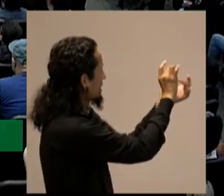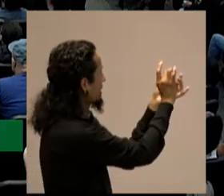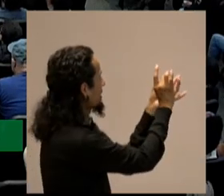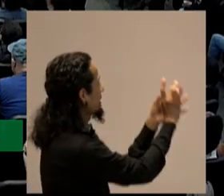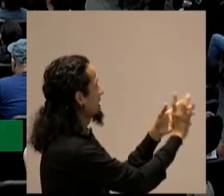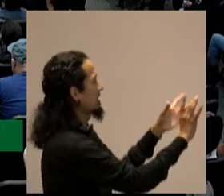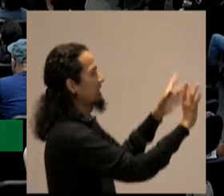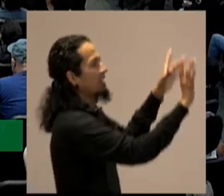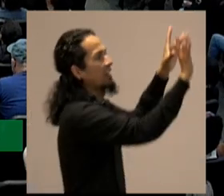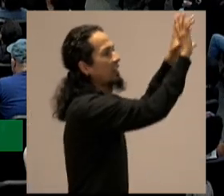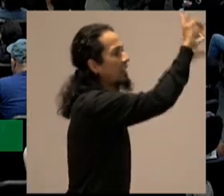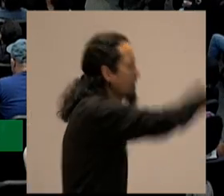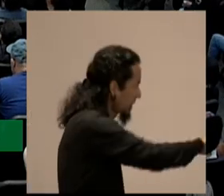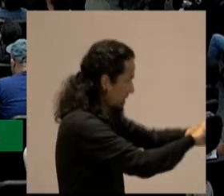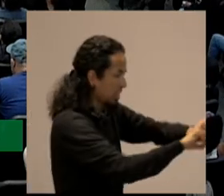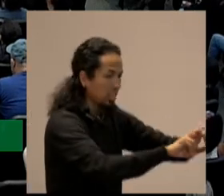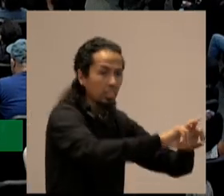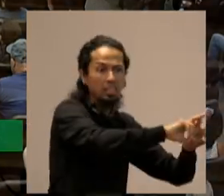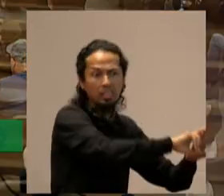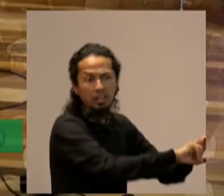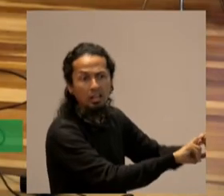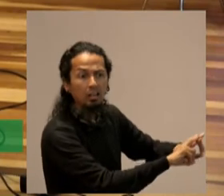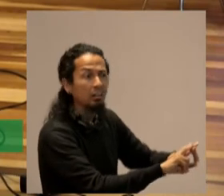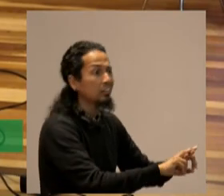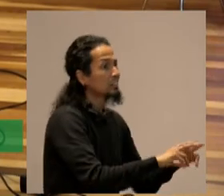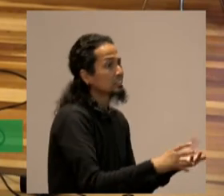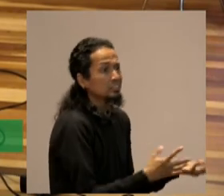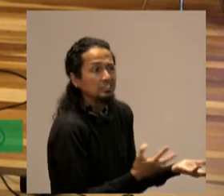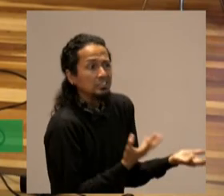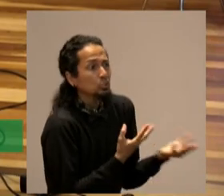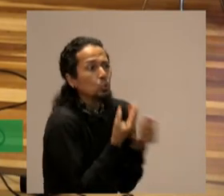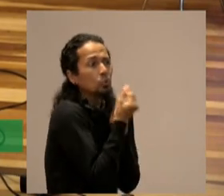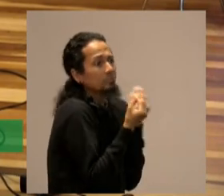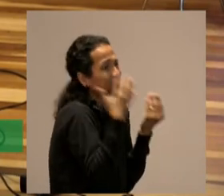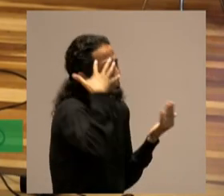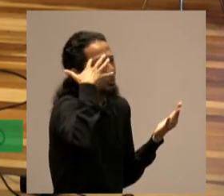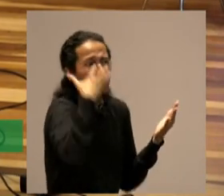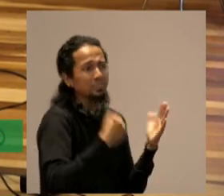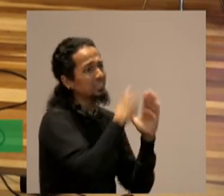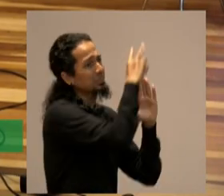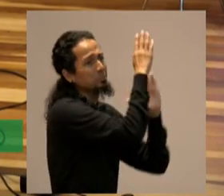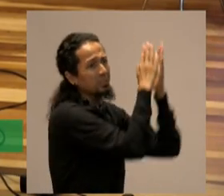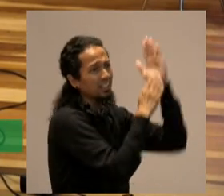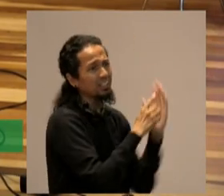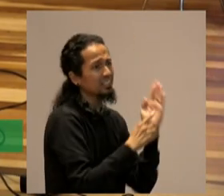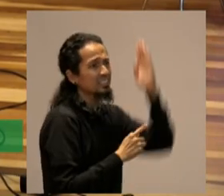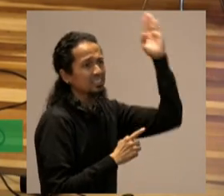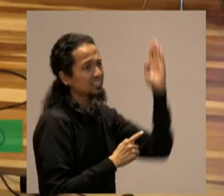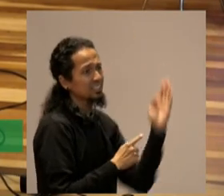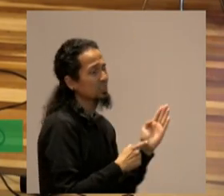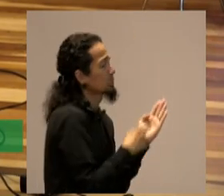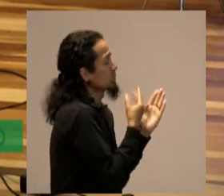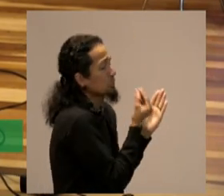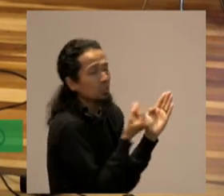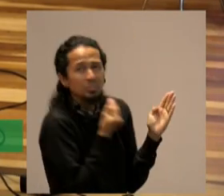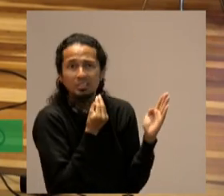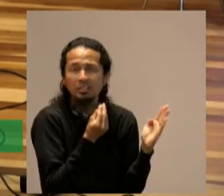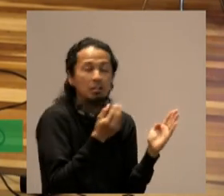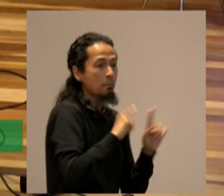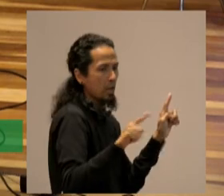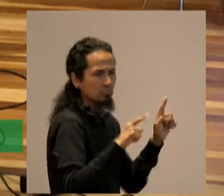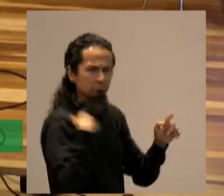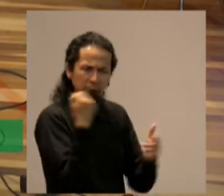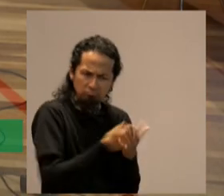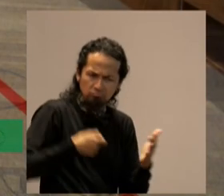aprisionada, teu livro eu não sei ler, Brasil. Mas o samba faz essa